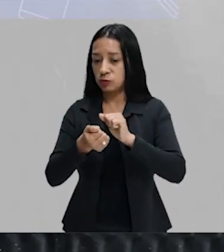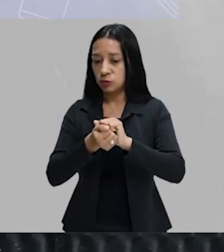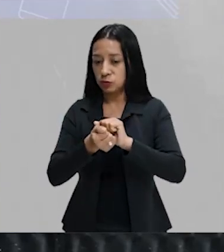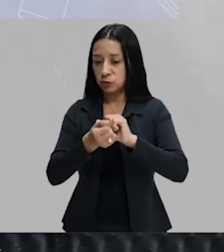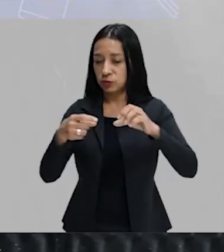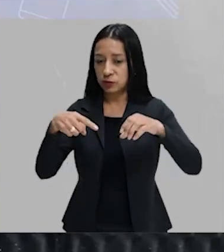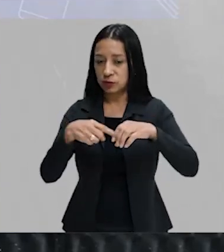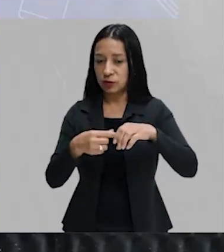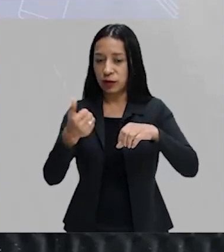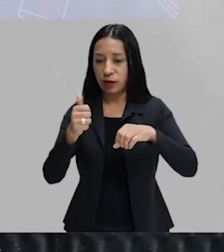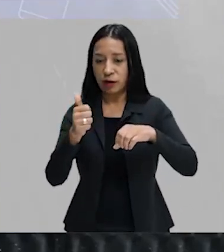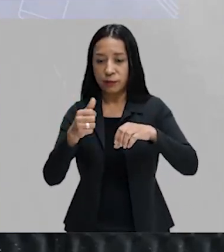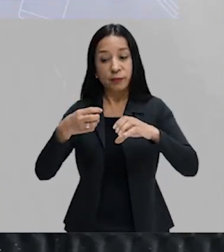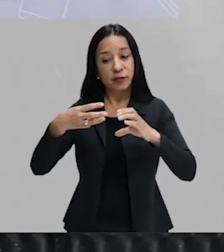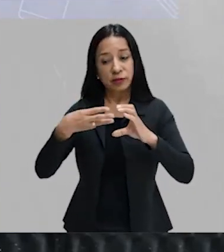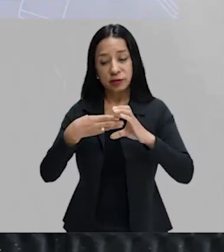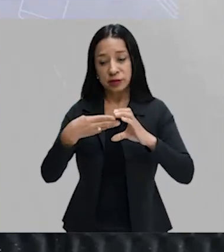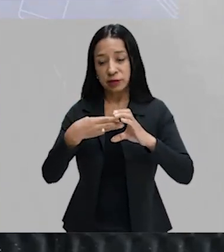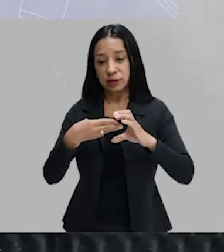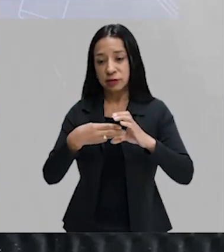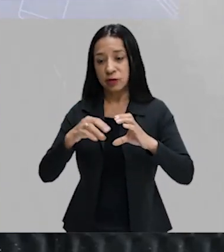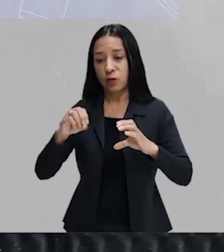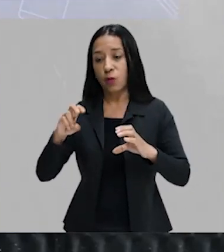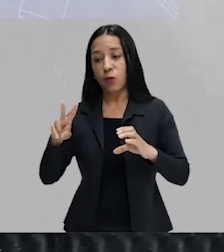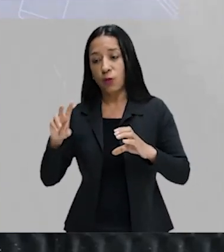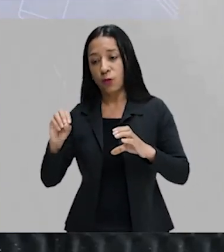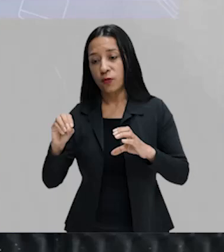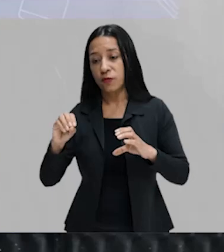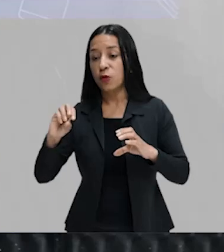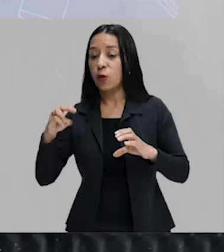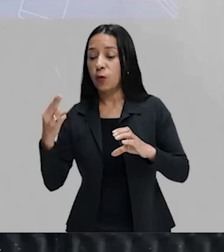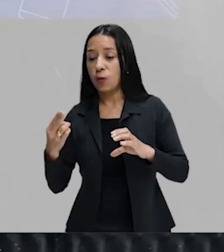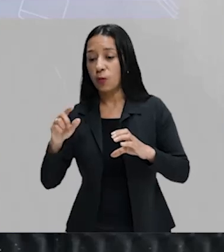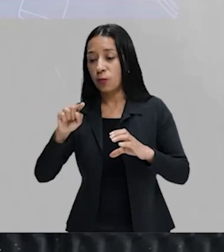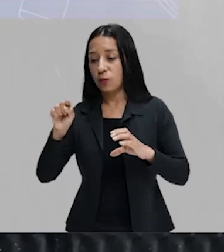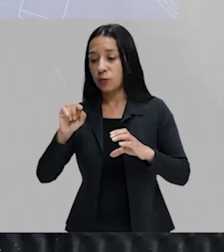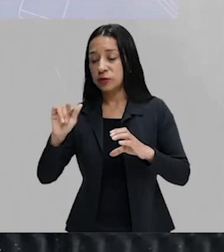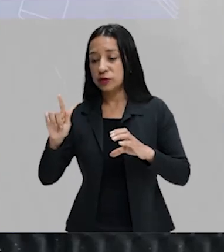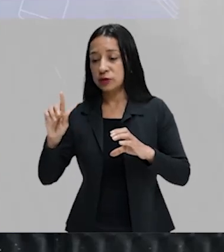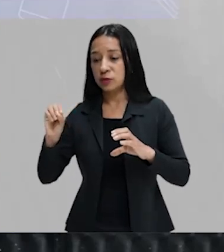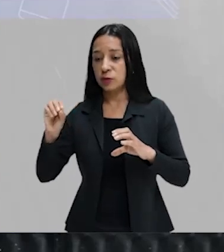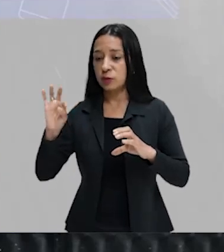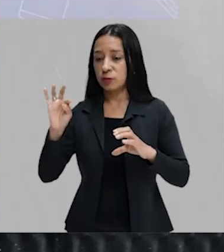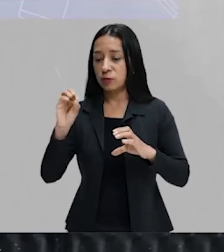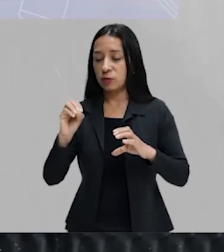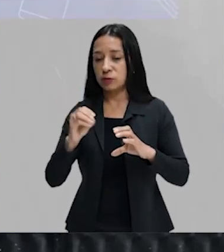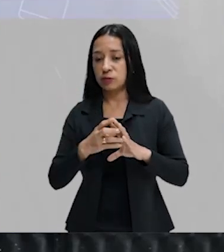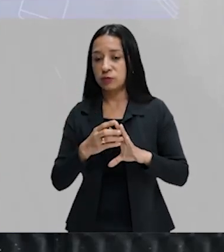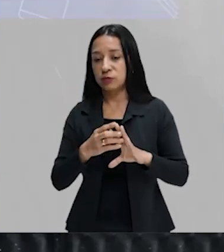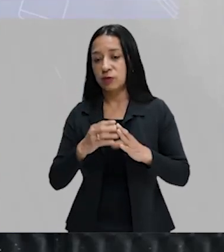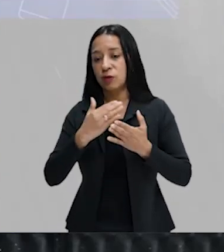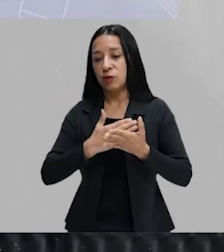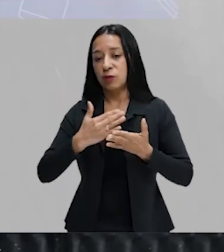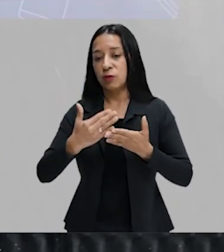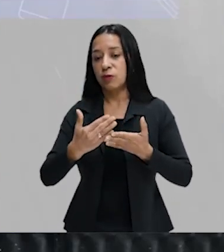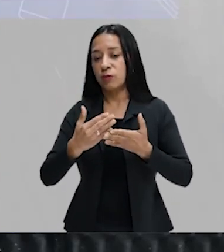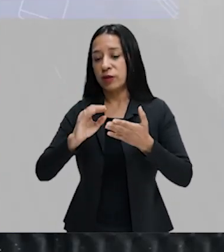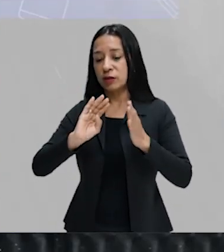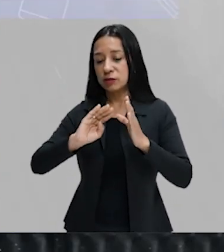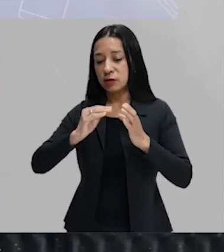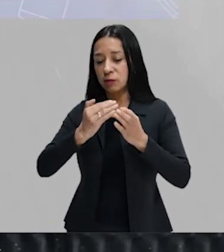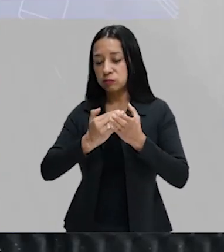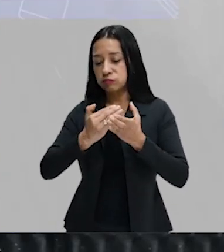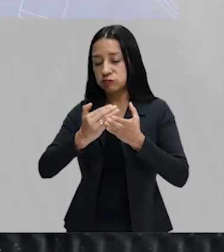primeira célula, que é o ovo ou o zigoto. Essa célula chamada de ovo ou zigoto, ela vai começar a se